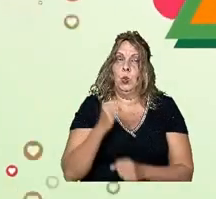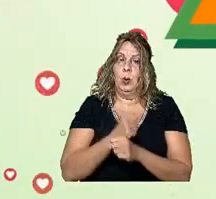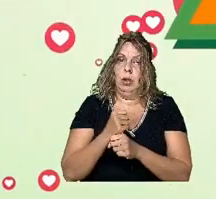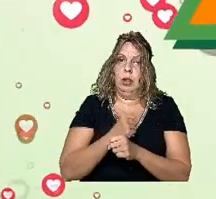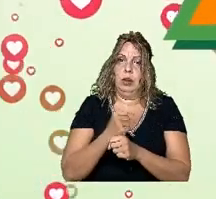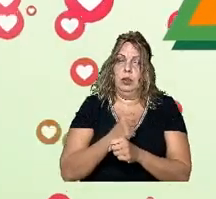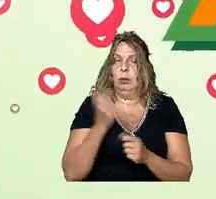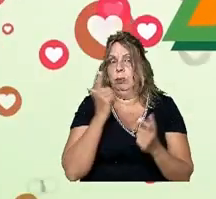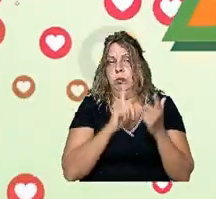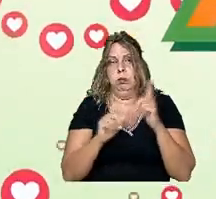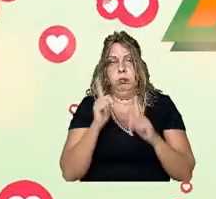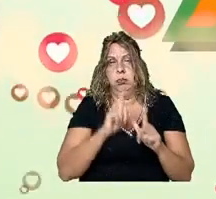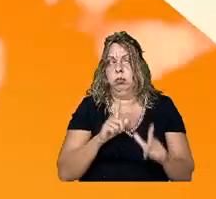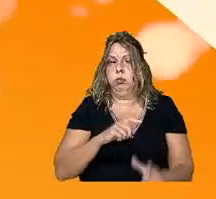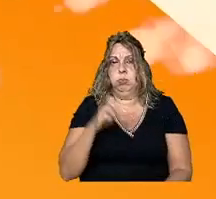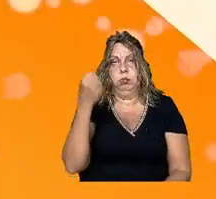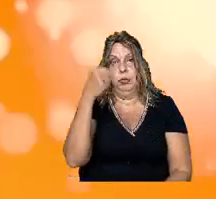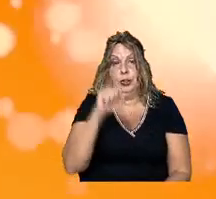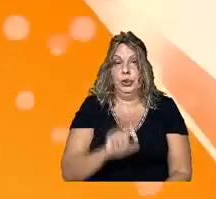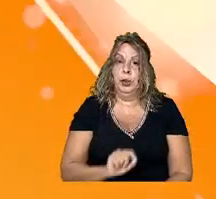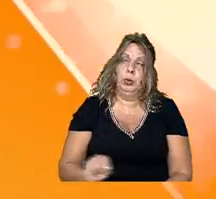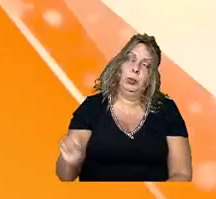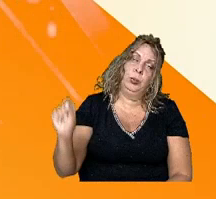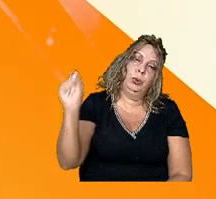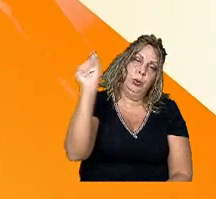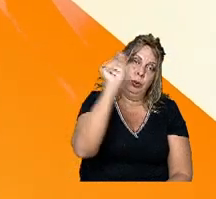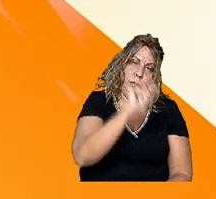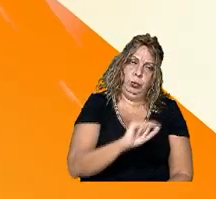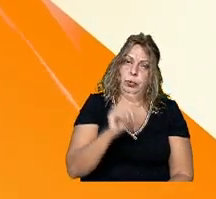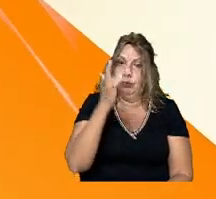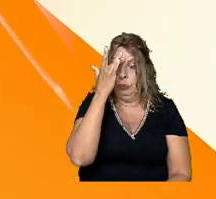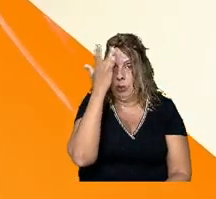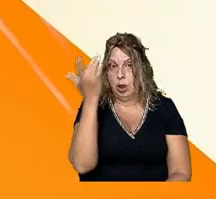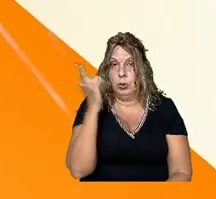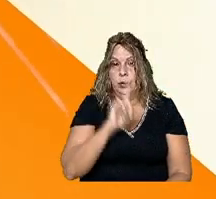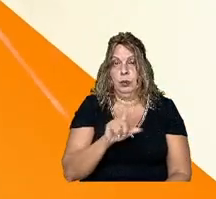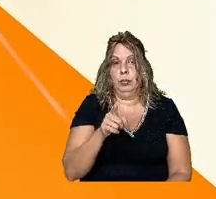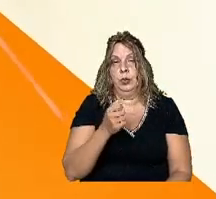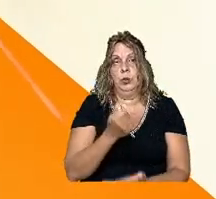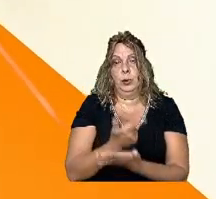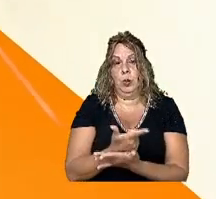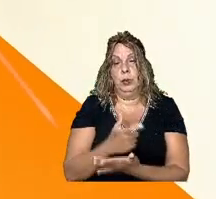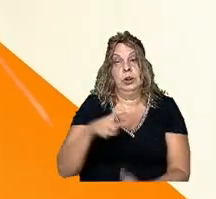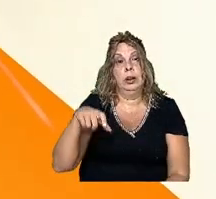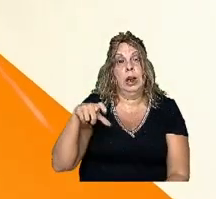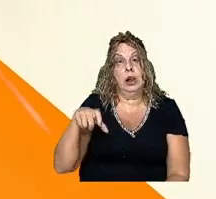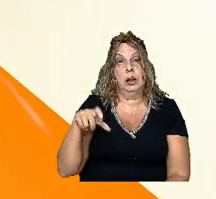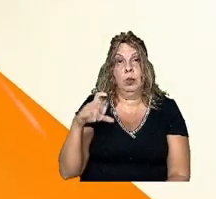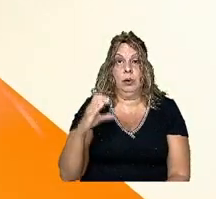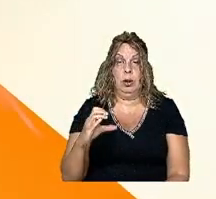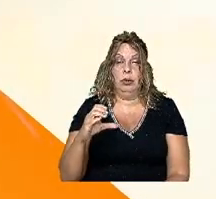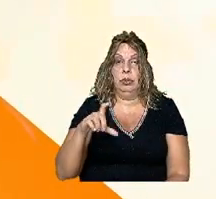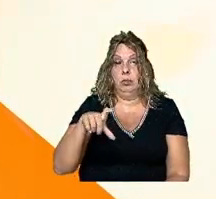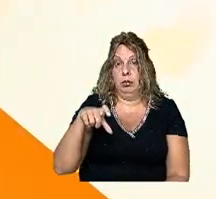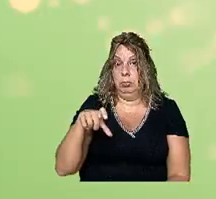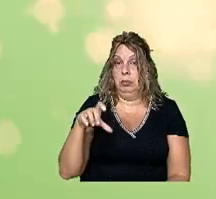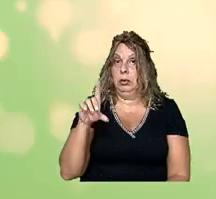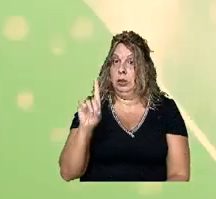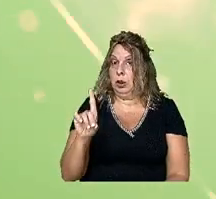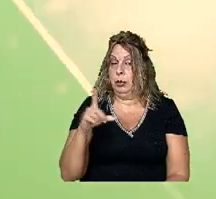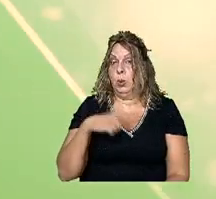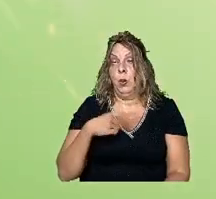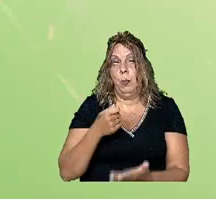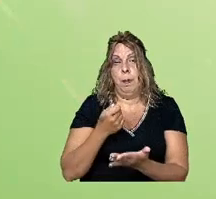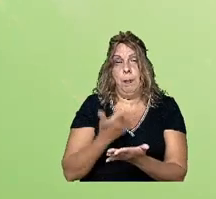fazendo contemplados em todo o estado. Muito mais facilidade para você. Compre no cartão de crédito, débito ou boleto bancário.